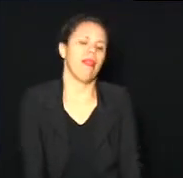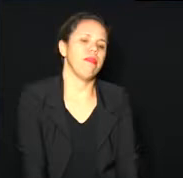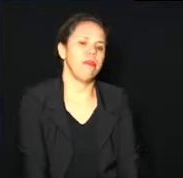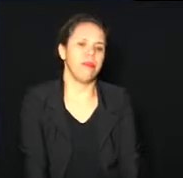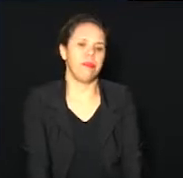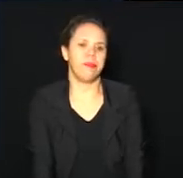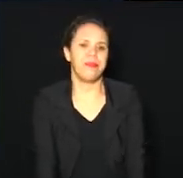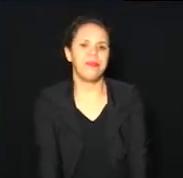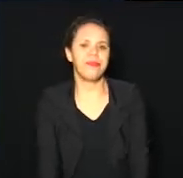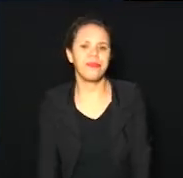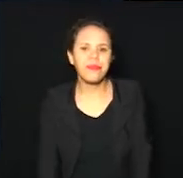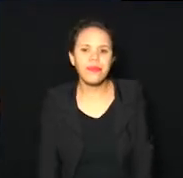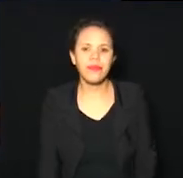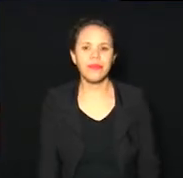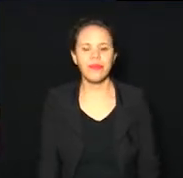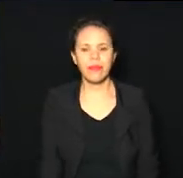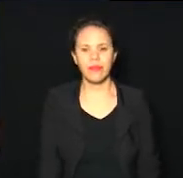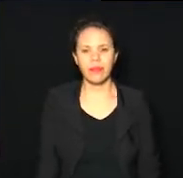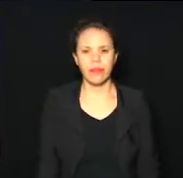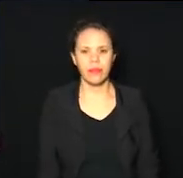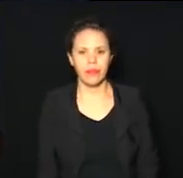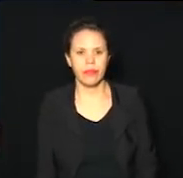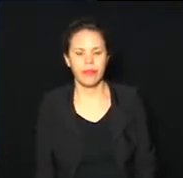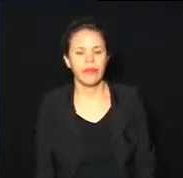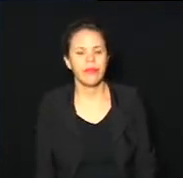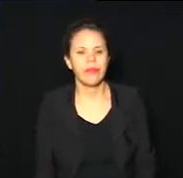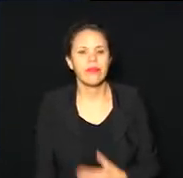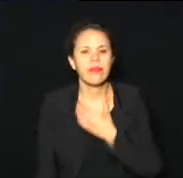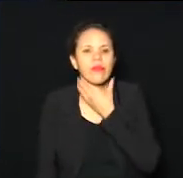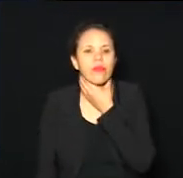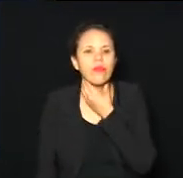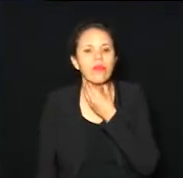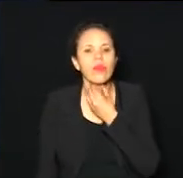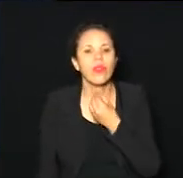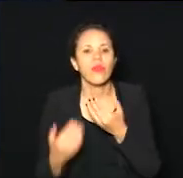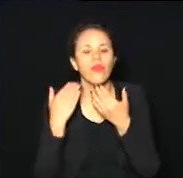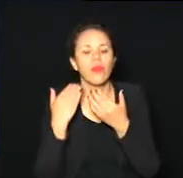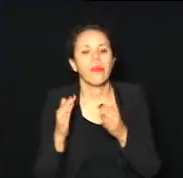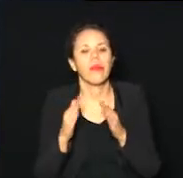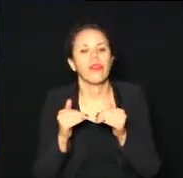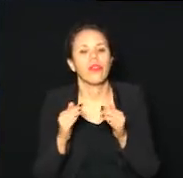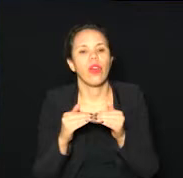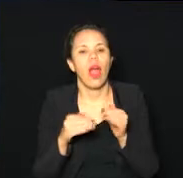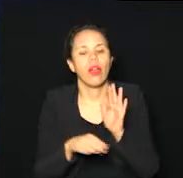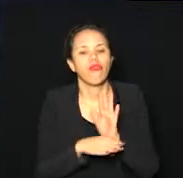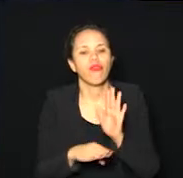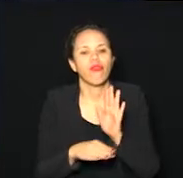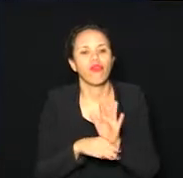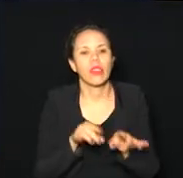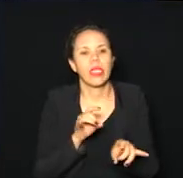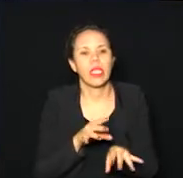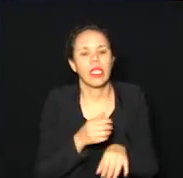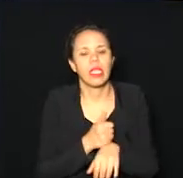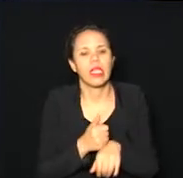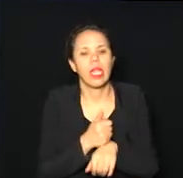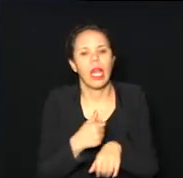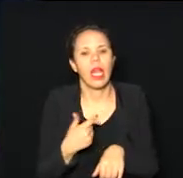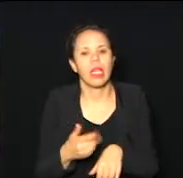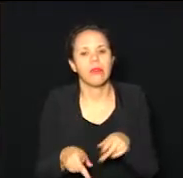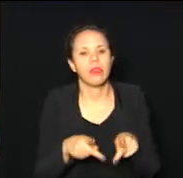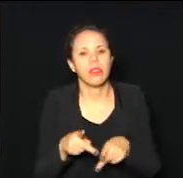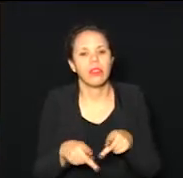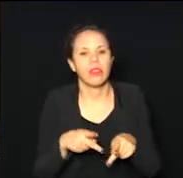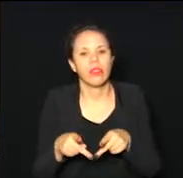Obrigada, João Paulo. Vou pedir ajuda aqui para os técnicos que estão ajudando a gente, para os técnicos